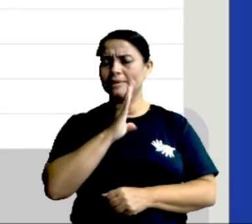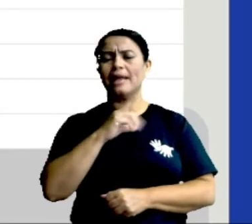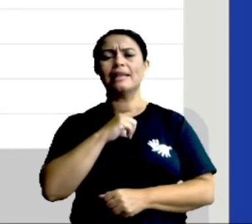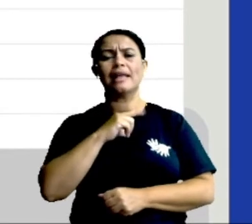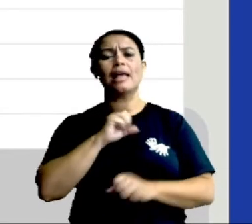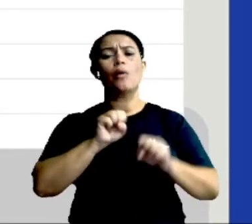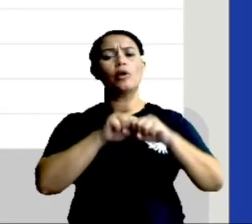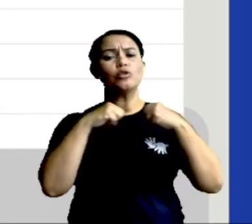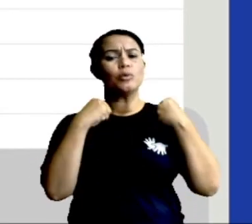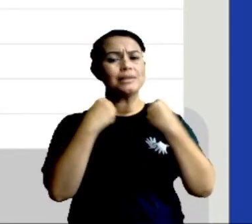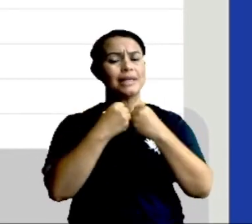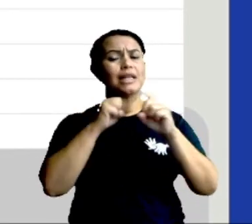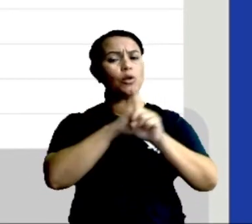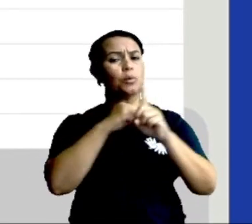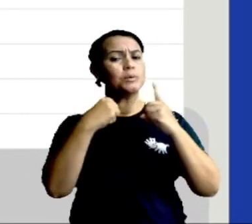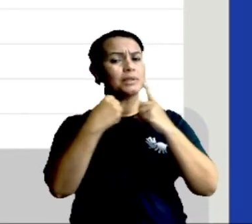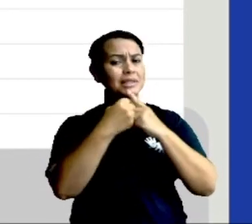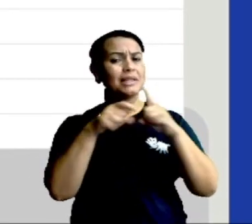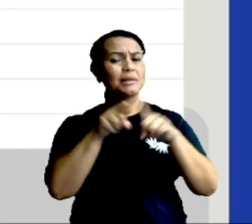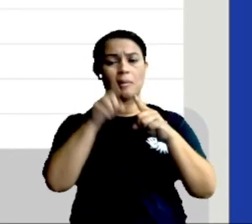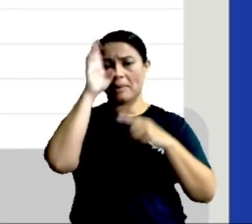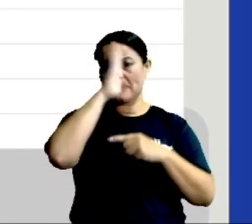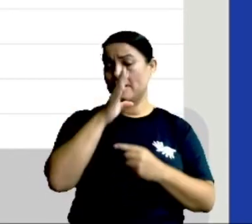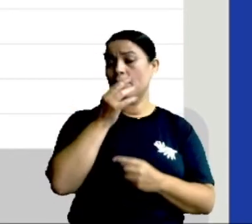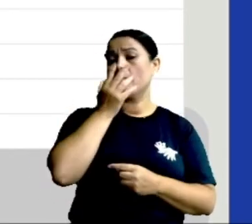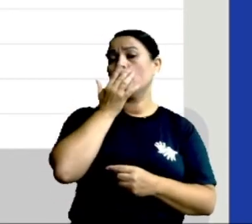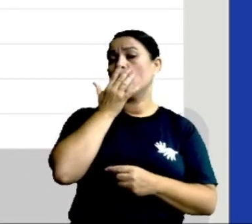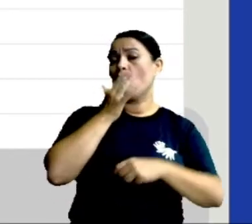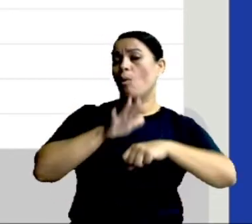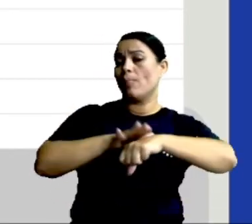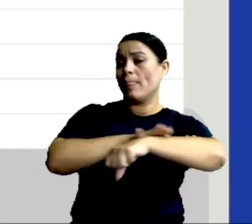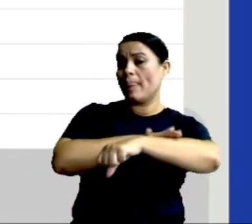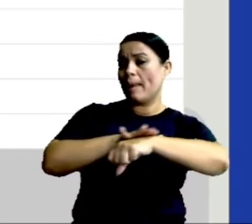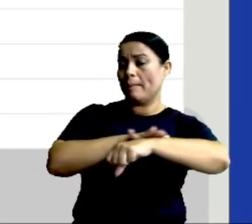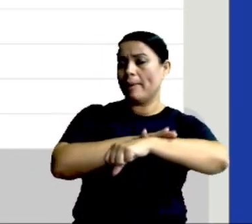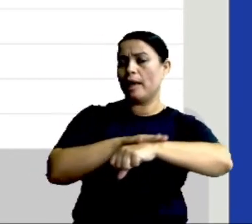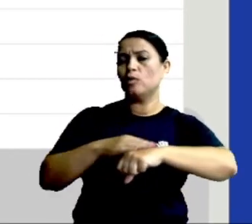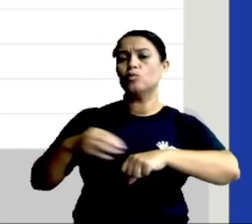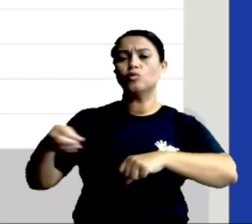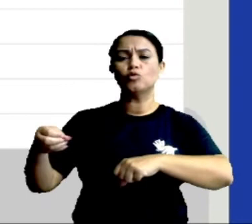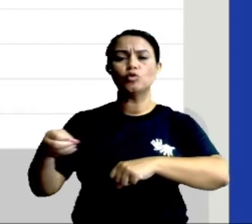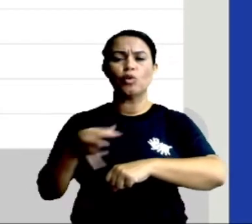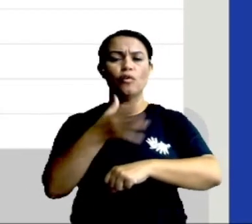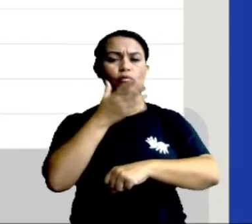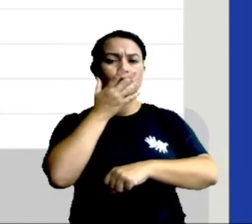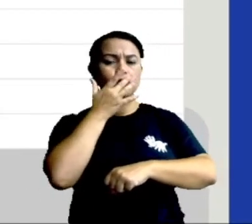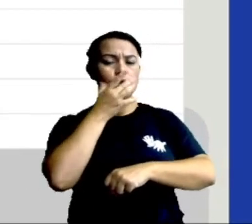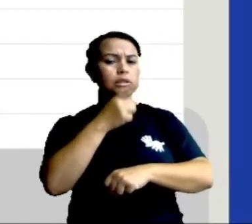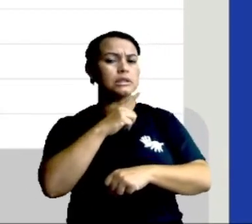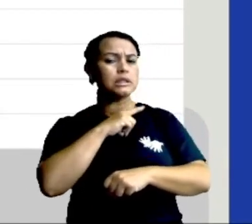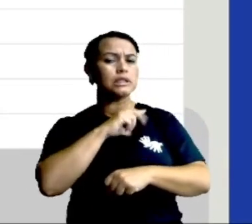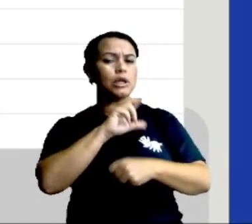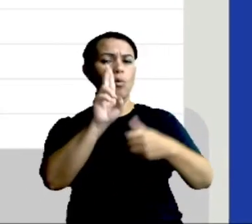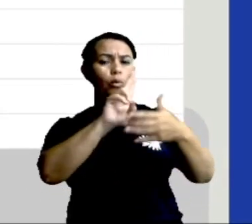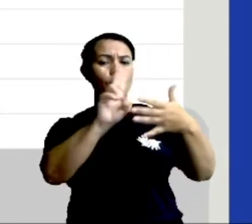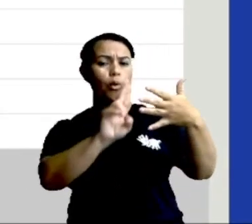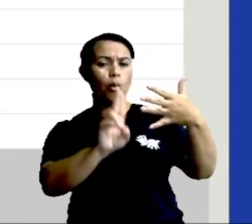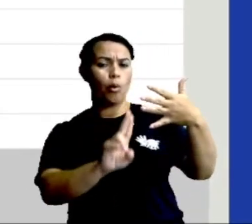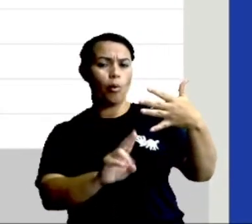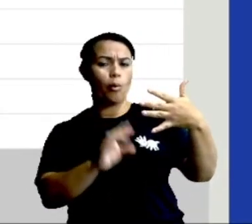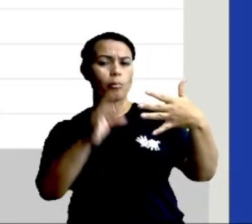uma sociedade que se pautava sobretudo pela cor da pele, os novos tons ganharam nomes